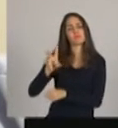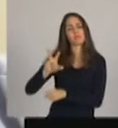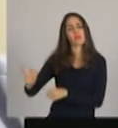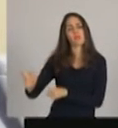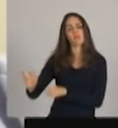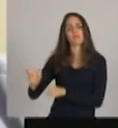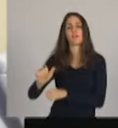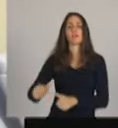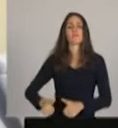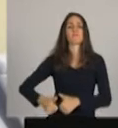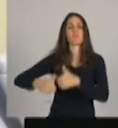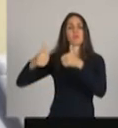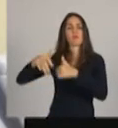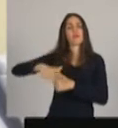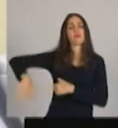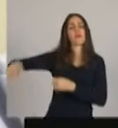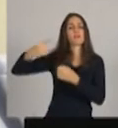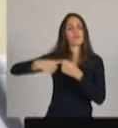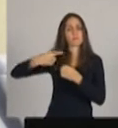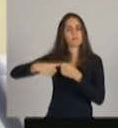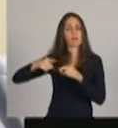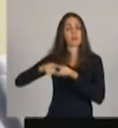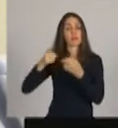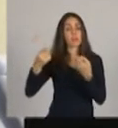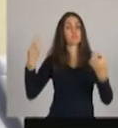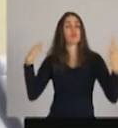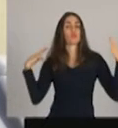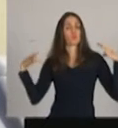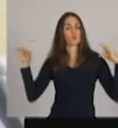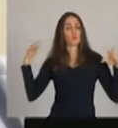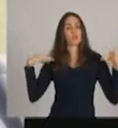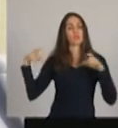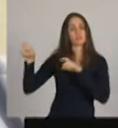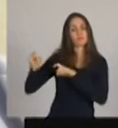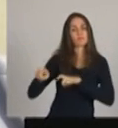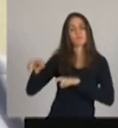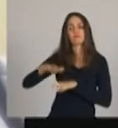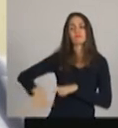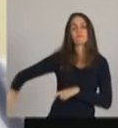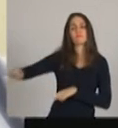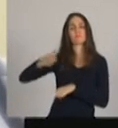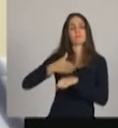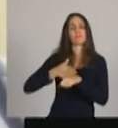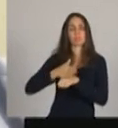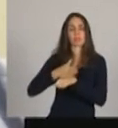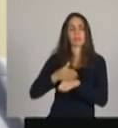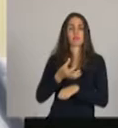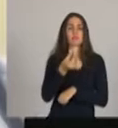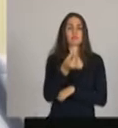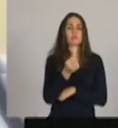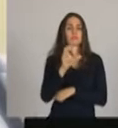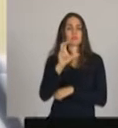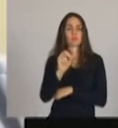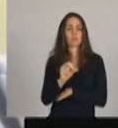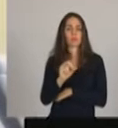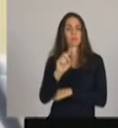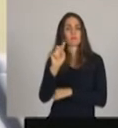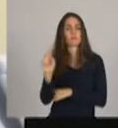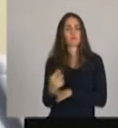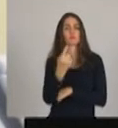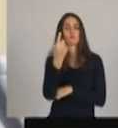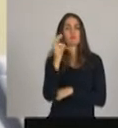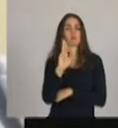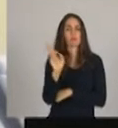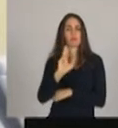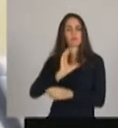bairro Pitanga, também vai valorizar o agroturismo da cidade da Serra. São 650 mil de